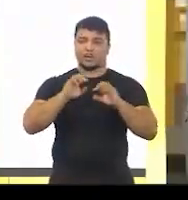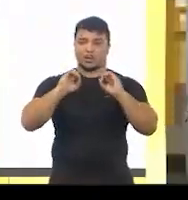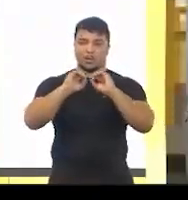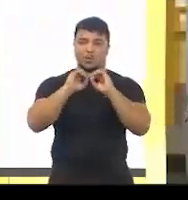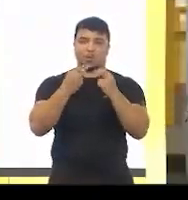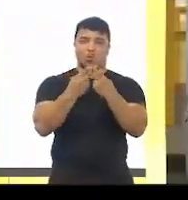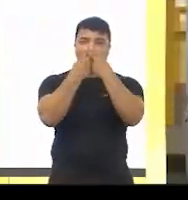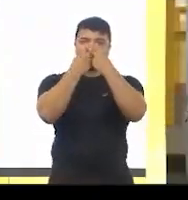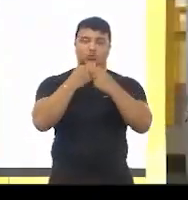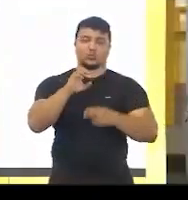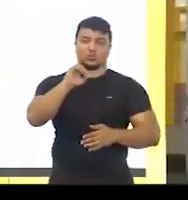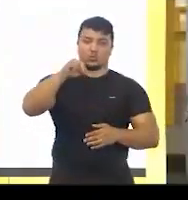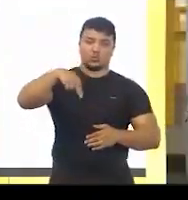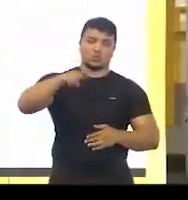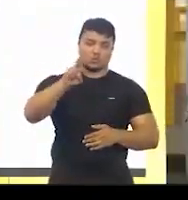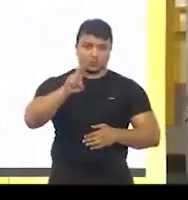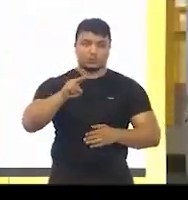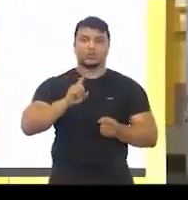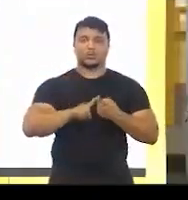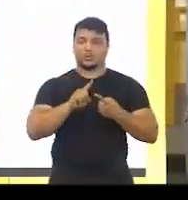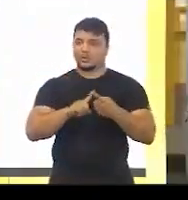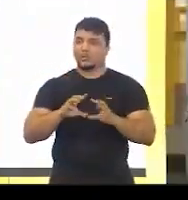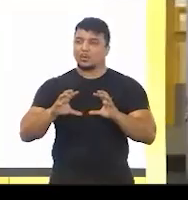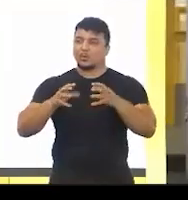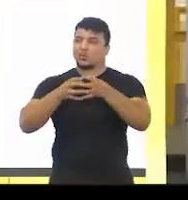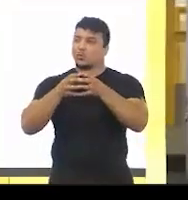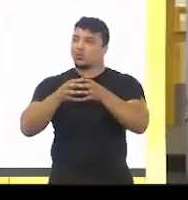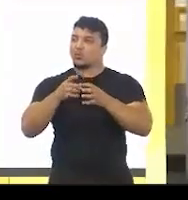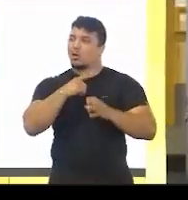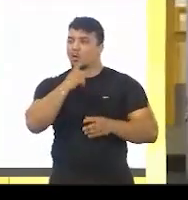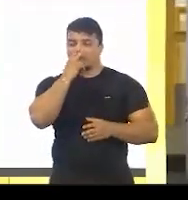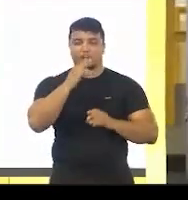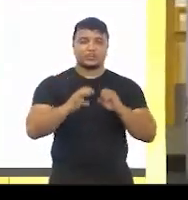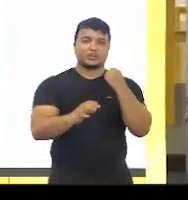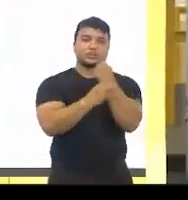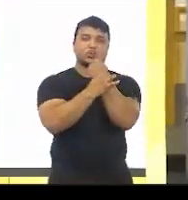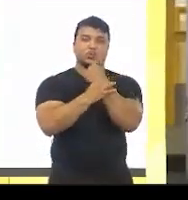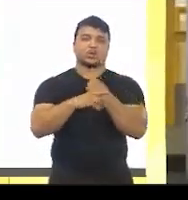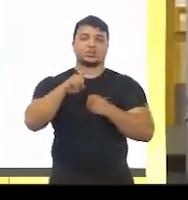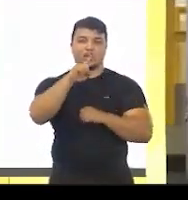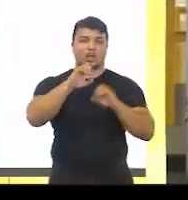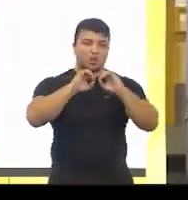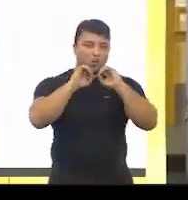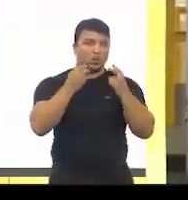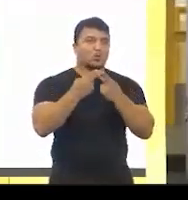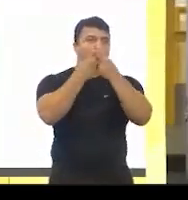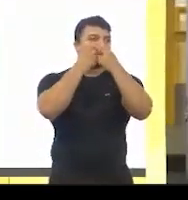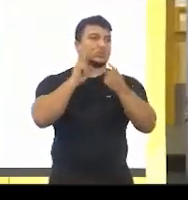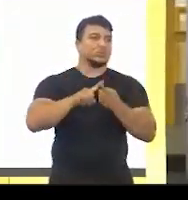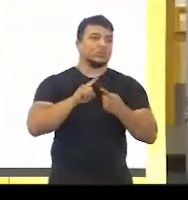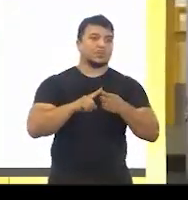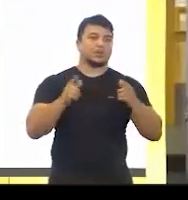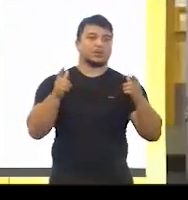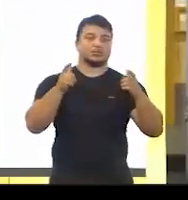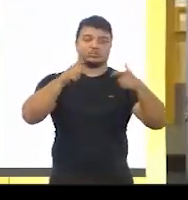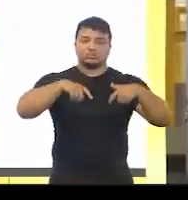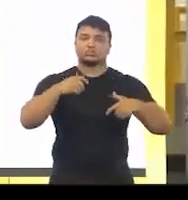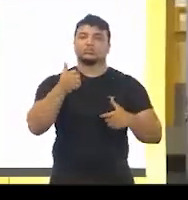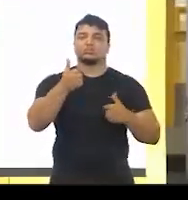ONU, do papel do Conselho de Segurança da ONU. Ela gosta de